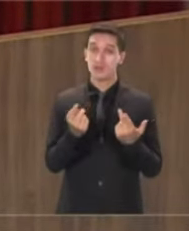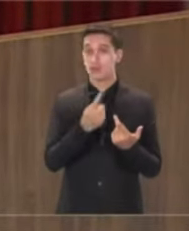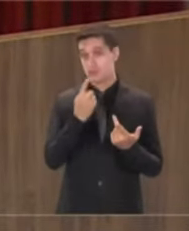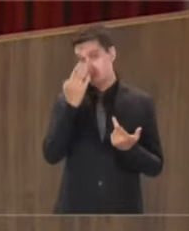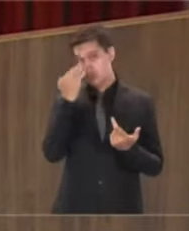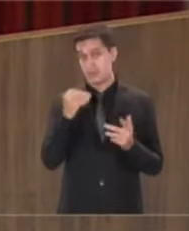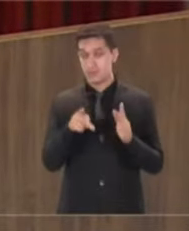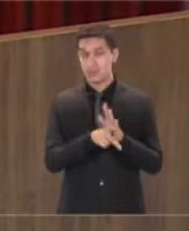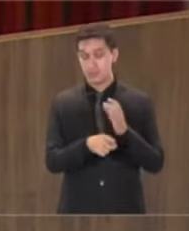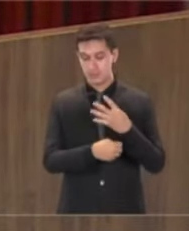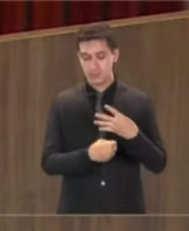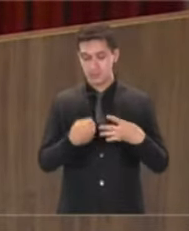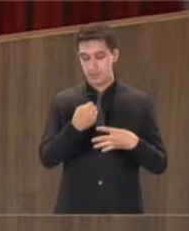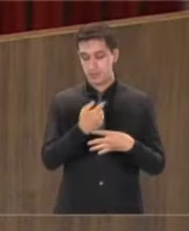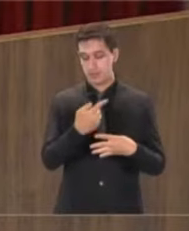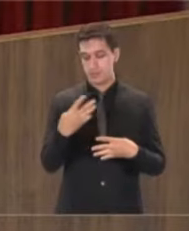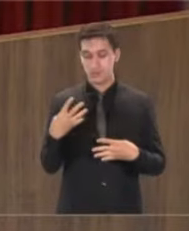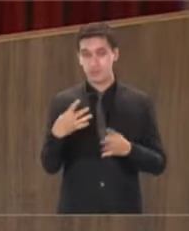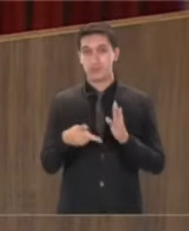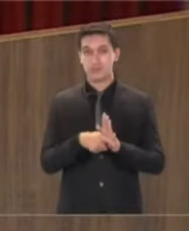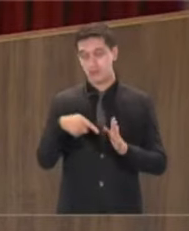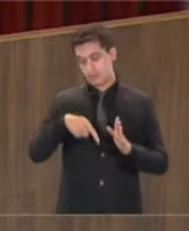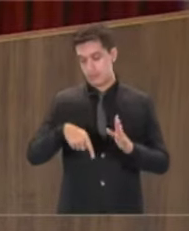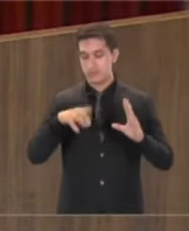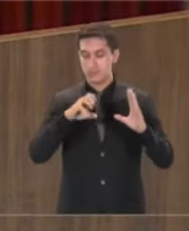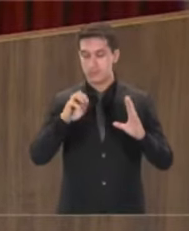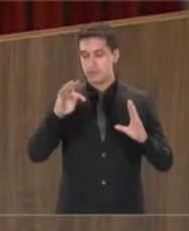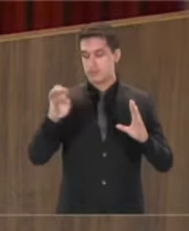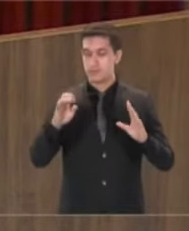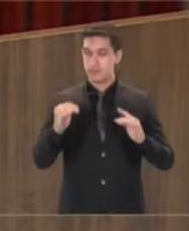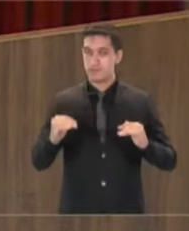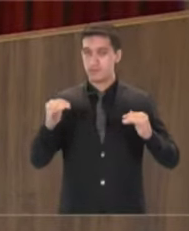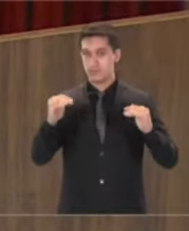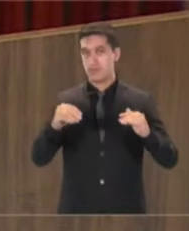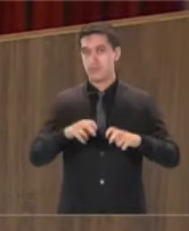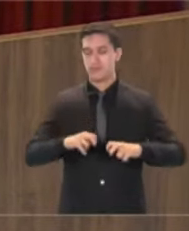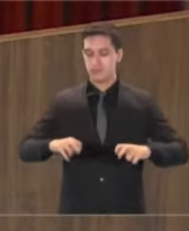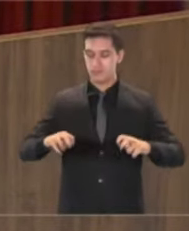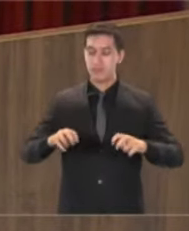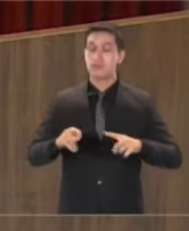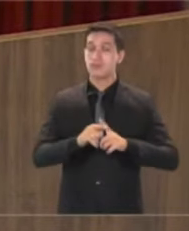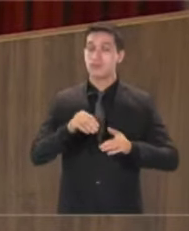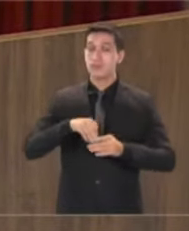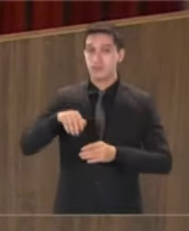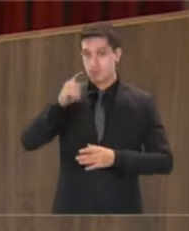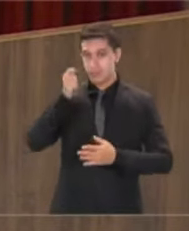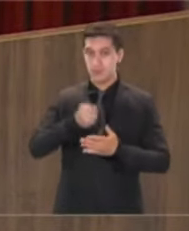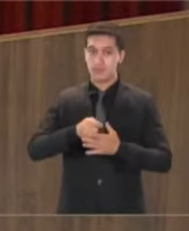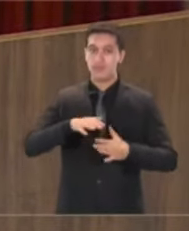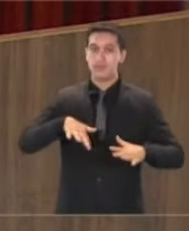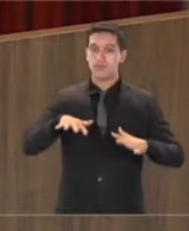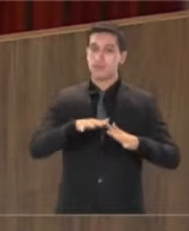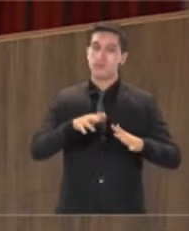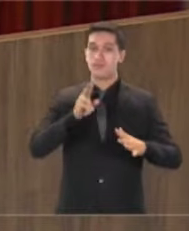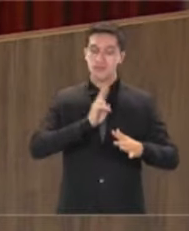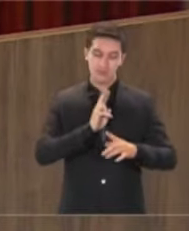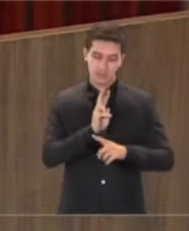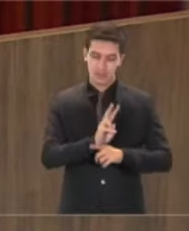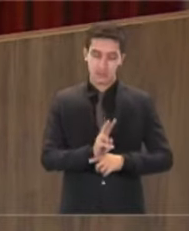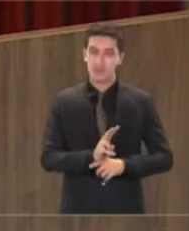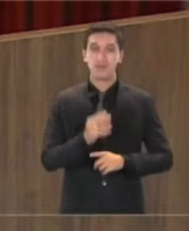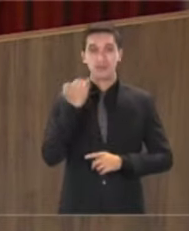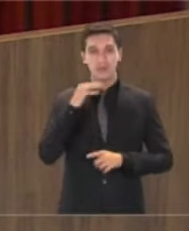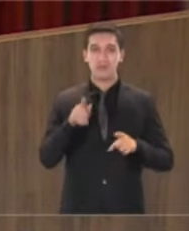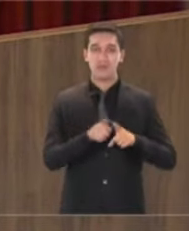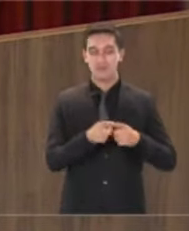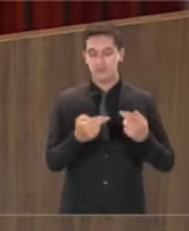pelos termos da súmula 24 desta Corte. Ademais, o acórdão regional coaduna-se com o entendimento assente também